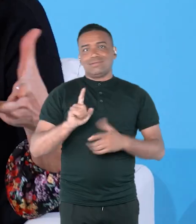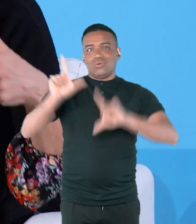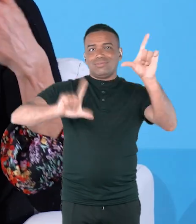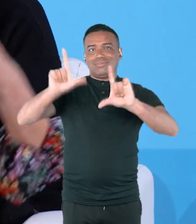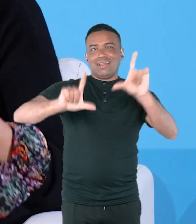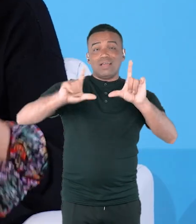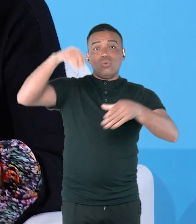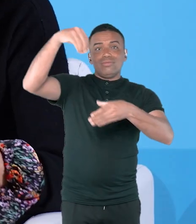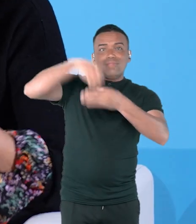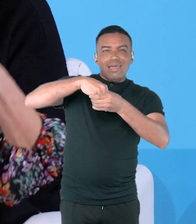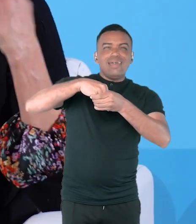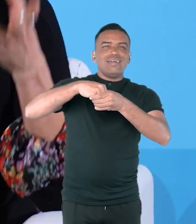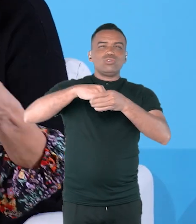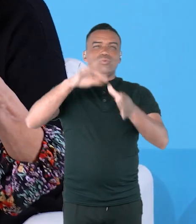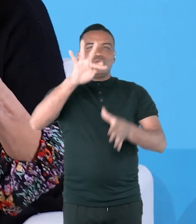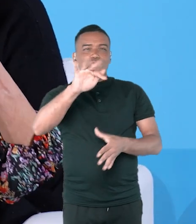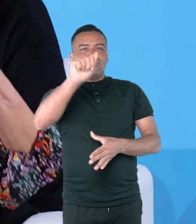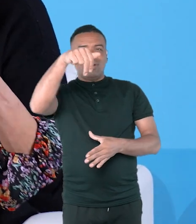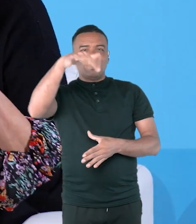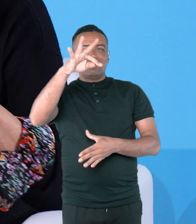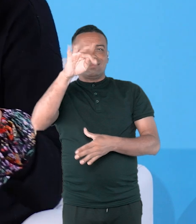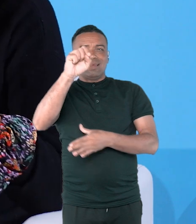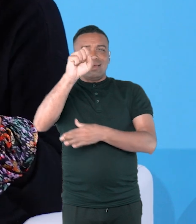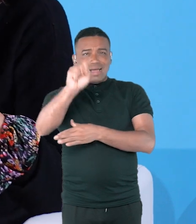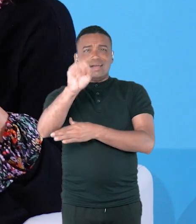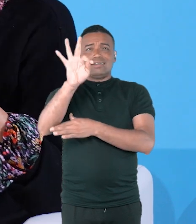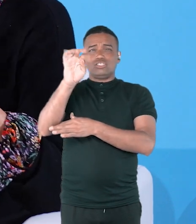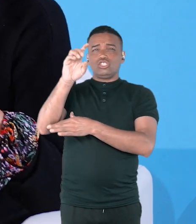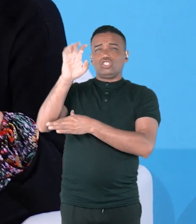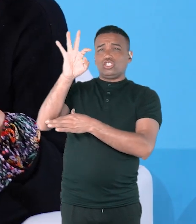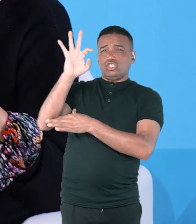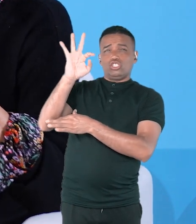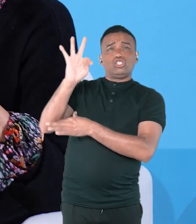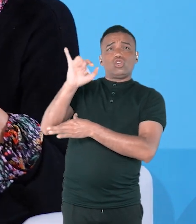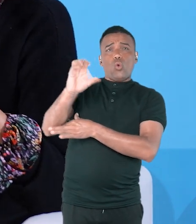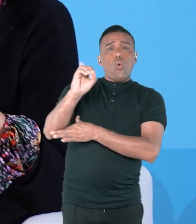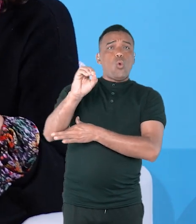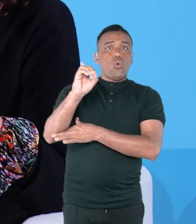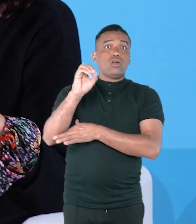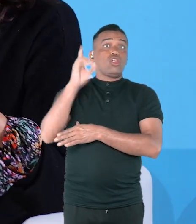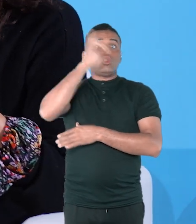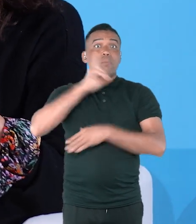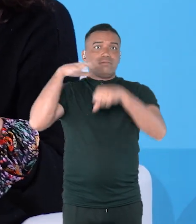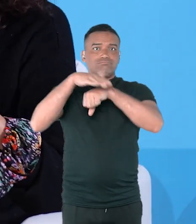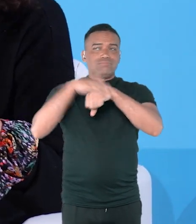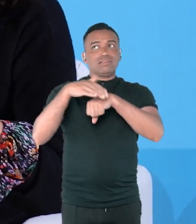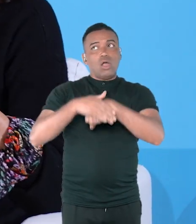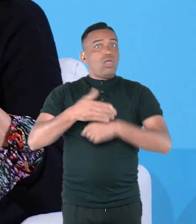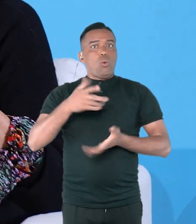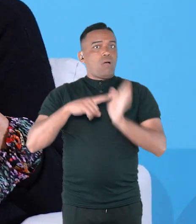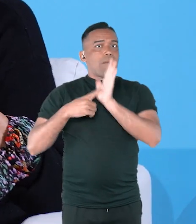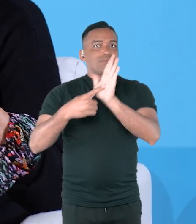um programa que a gente tinha dentro do Fantástico que contavam histórias reais. Era o depoimento da pessoa contando a sua história e eu